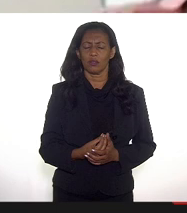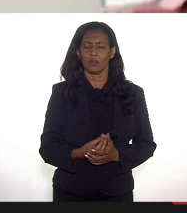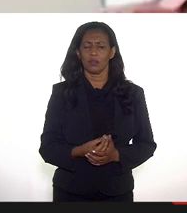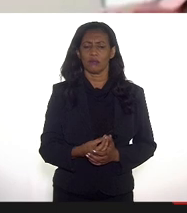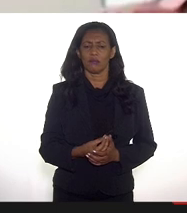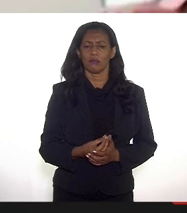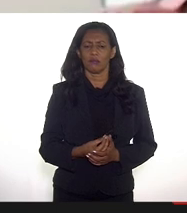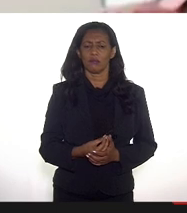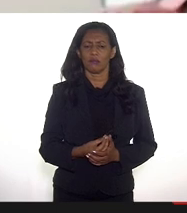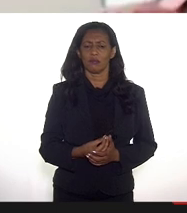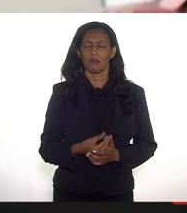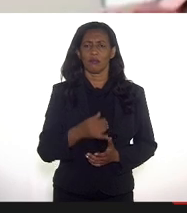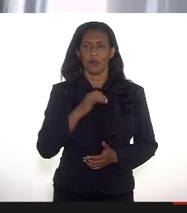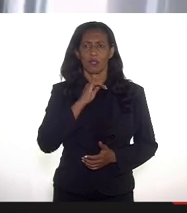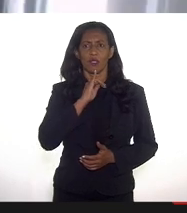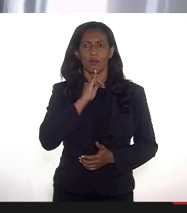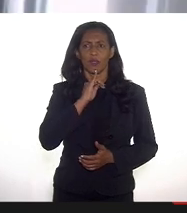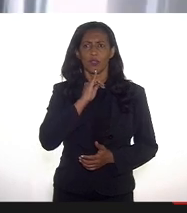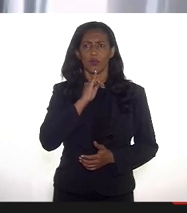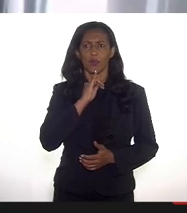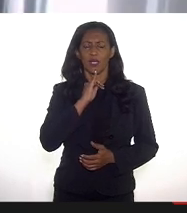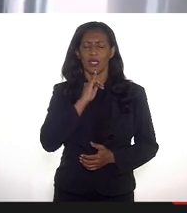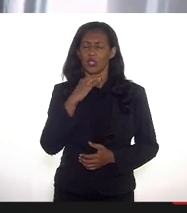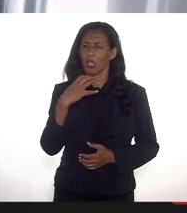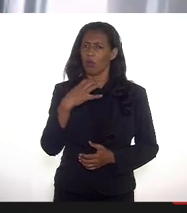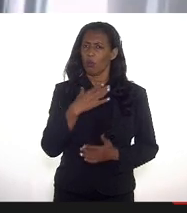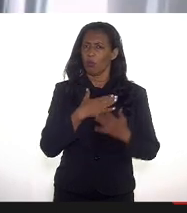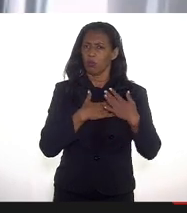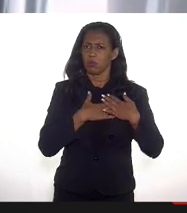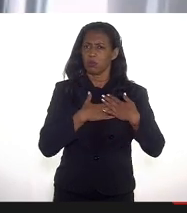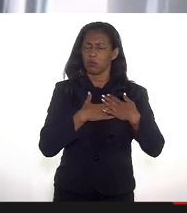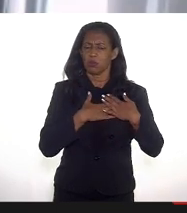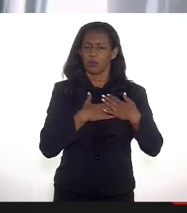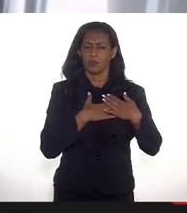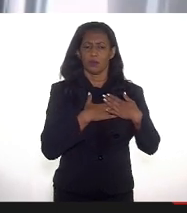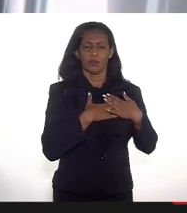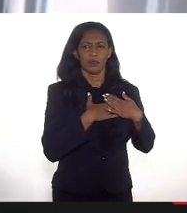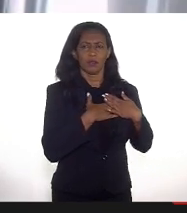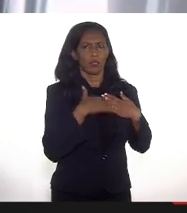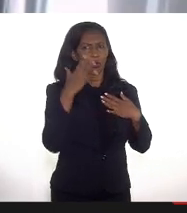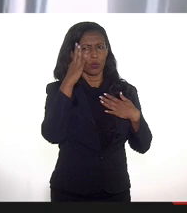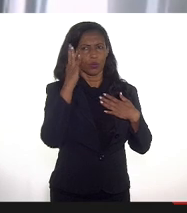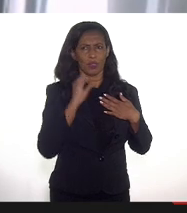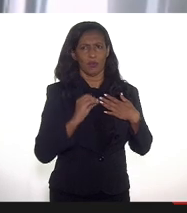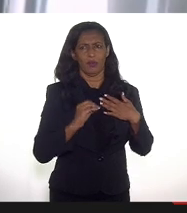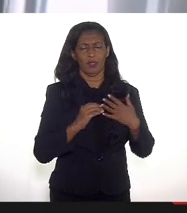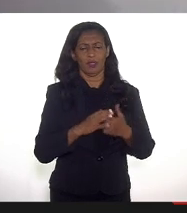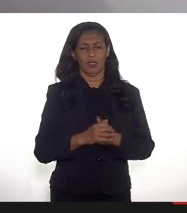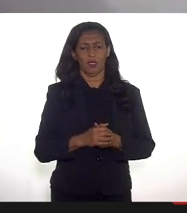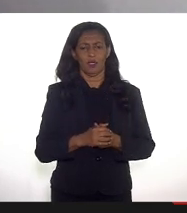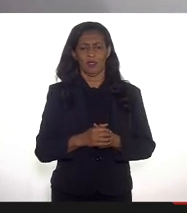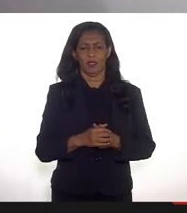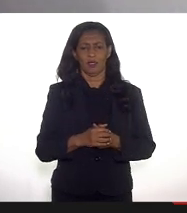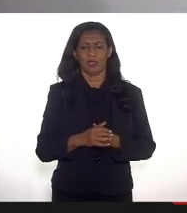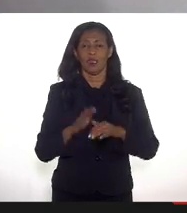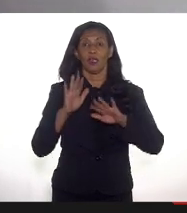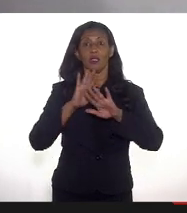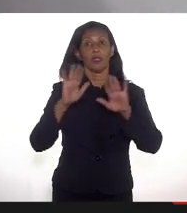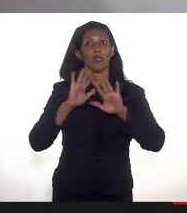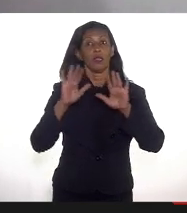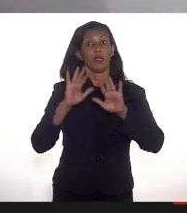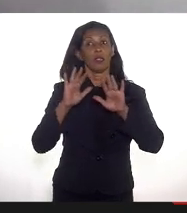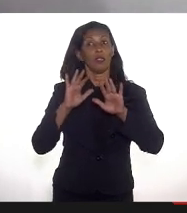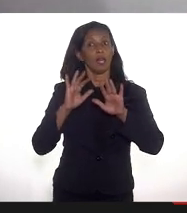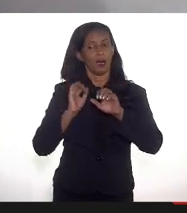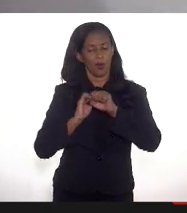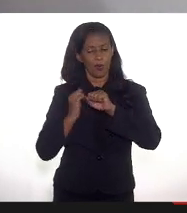sente muito, Cláudia. Eu não sabia, a gente sente muito. Minha solidariedade com você e sua família, viu? Não pela Covid, mas pela falta